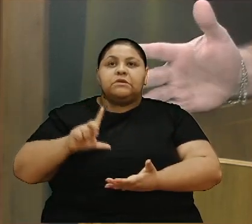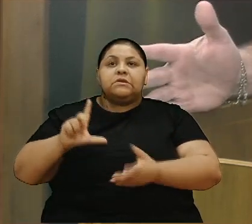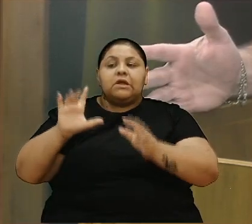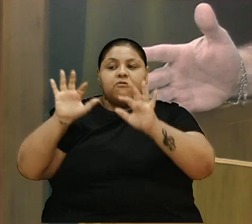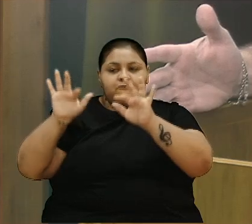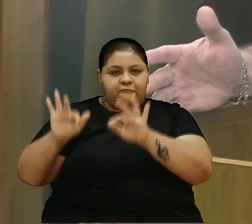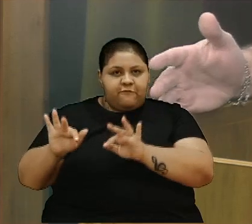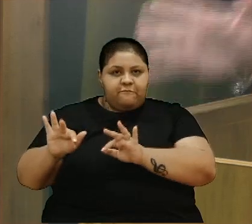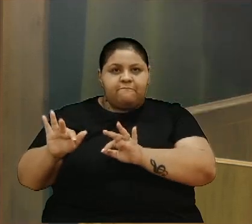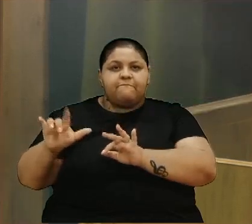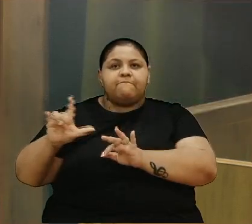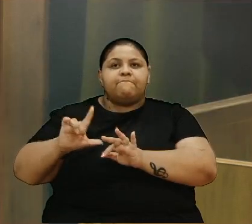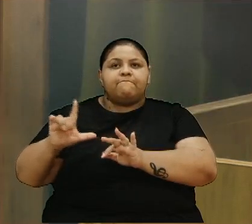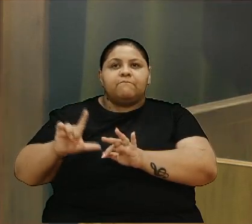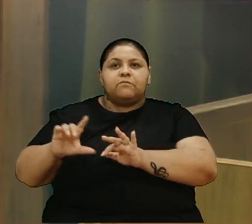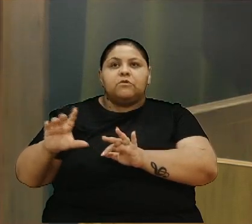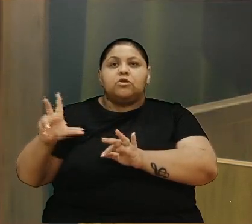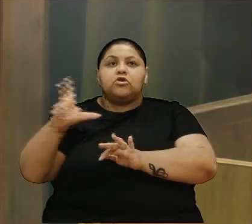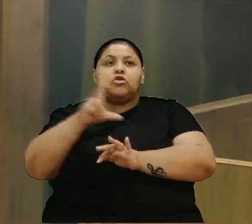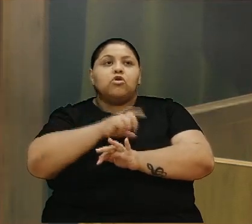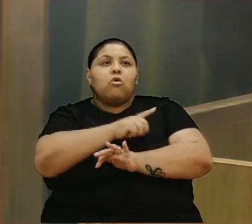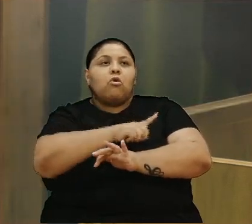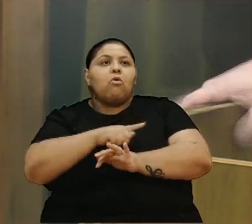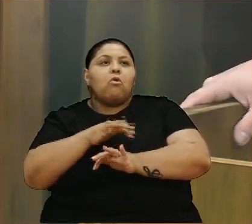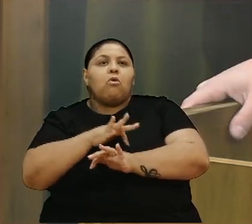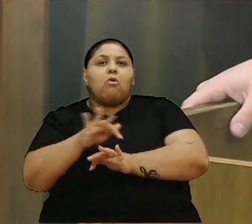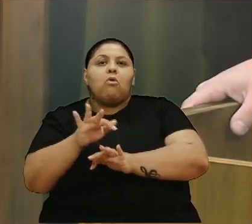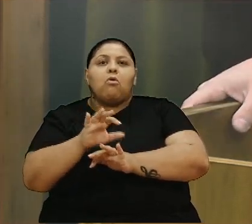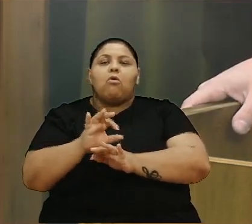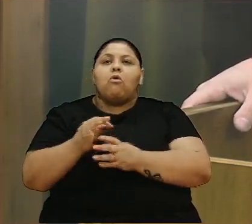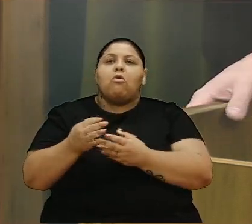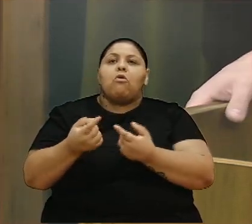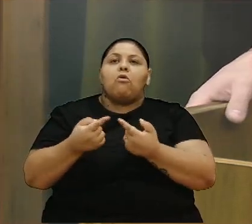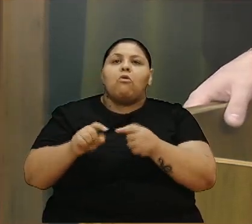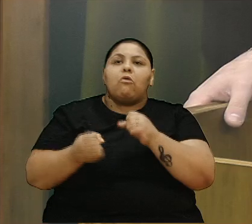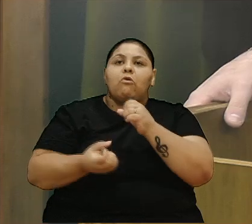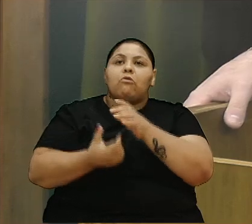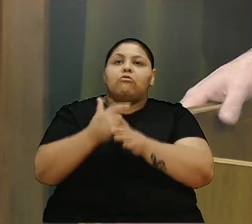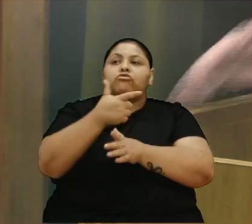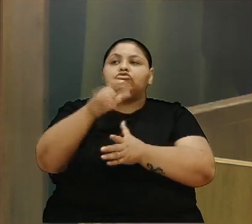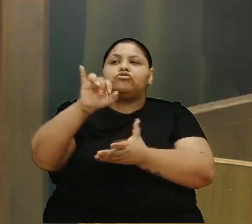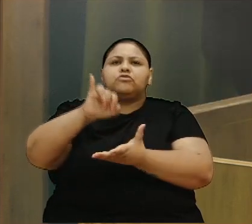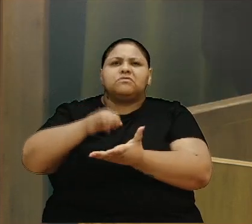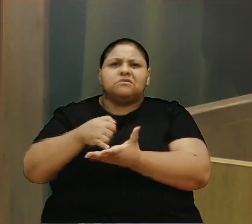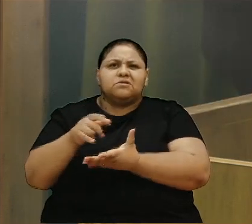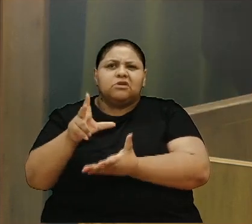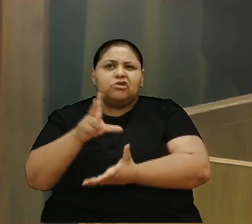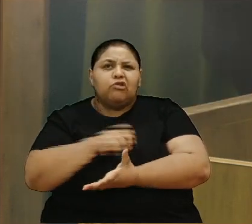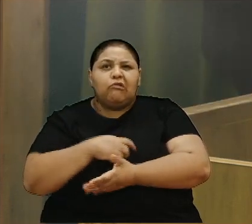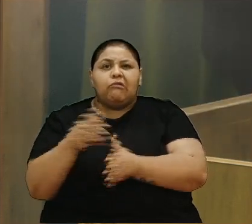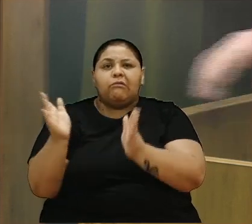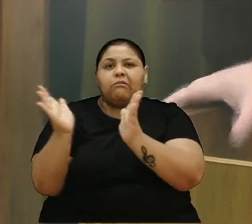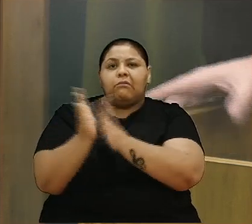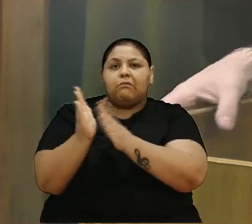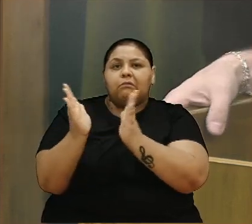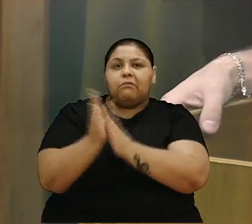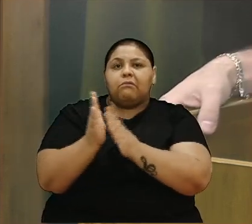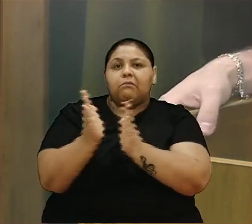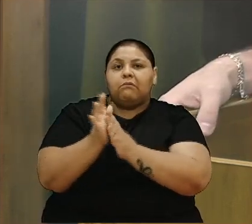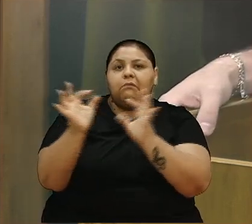isenção, temos a isenção. Nossa, o governo federal vai dar isenção com uma criação de outro imposto. Nossa, que baita